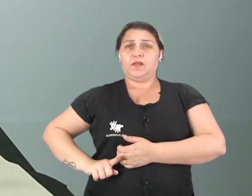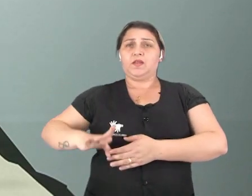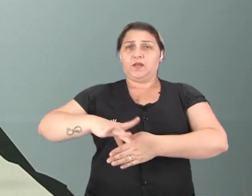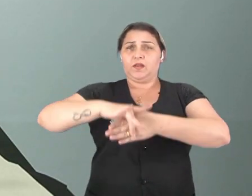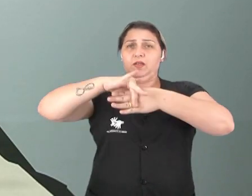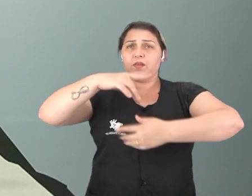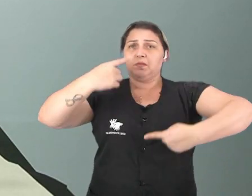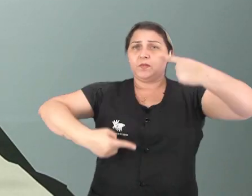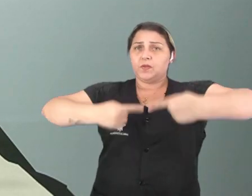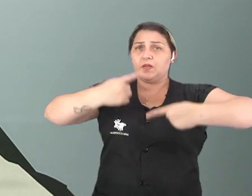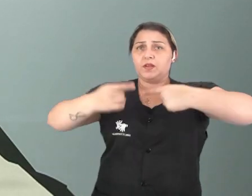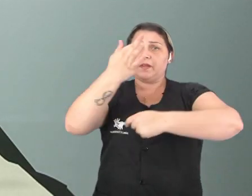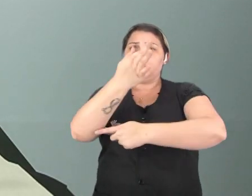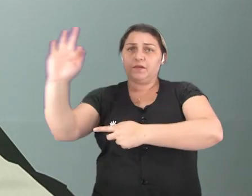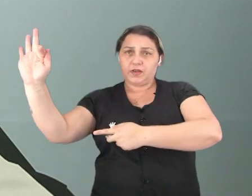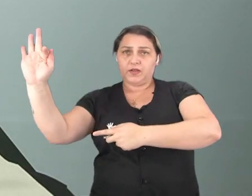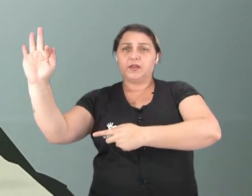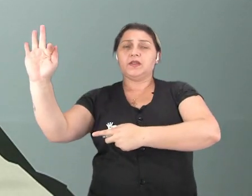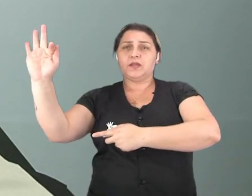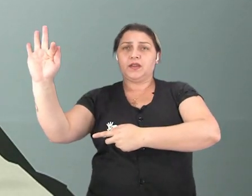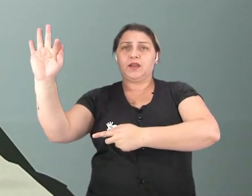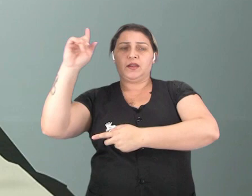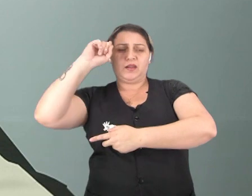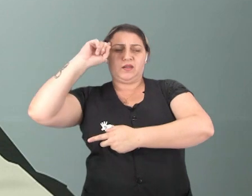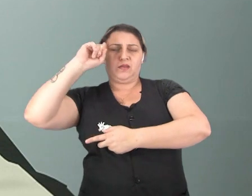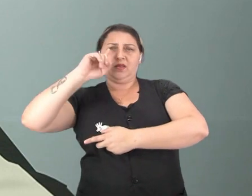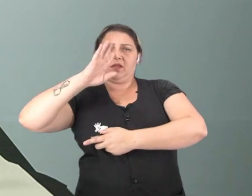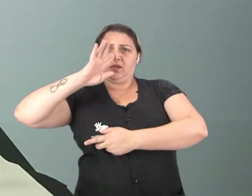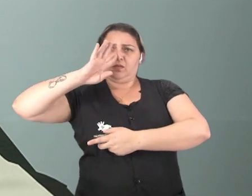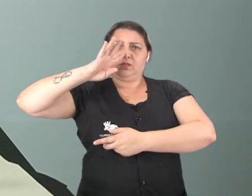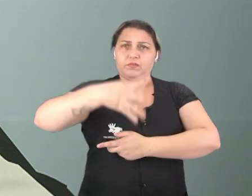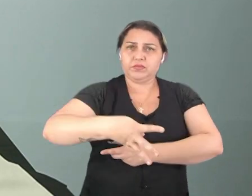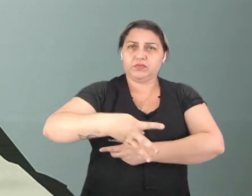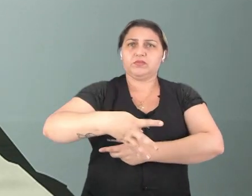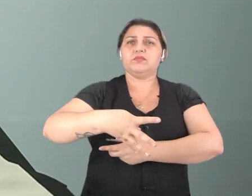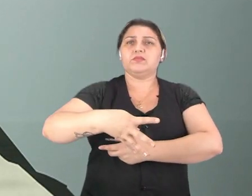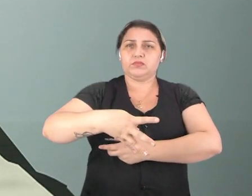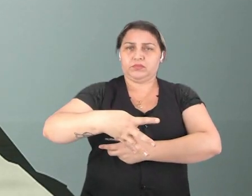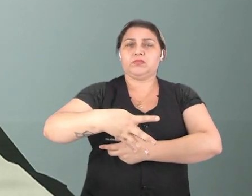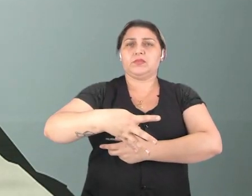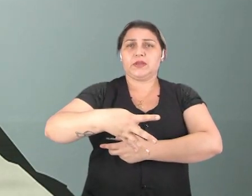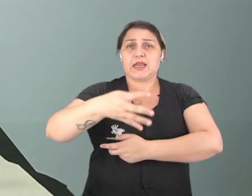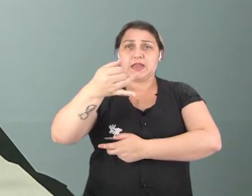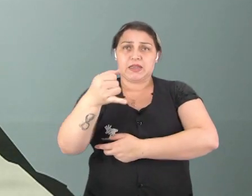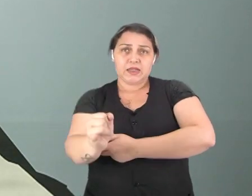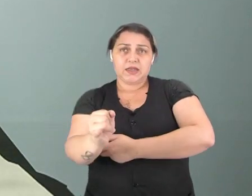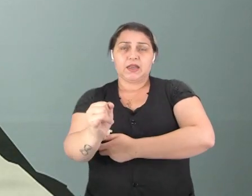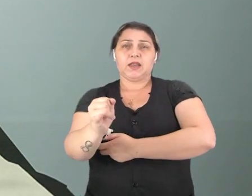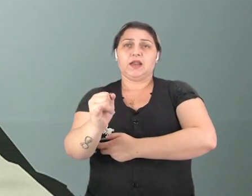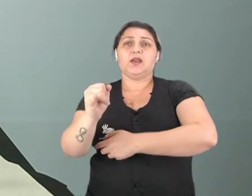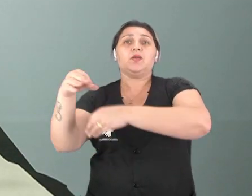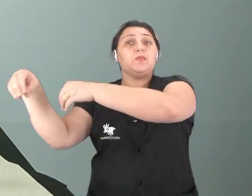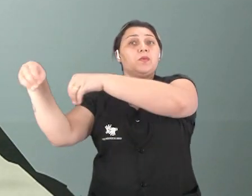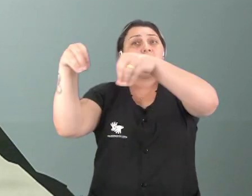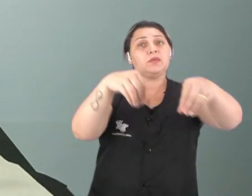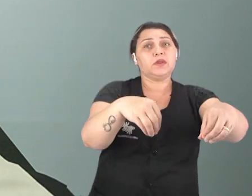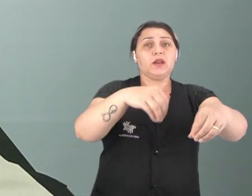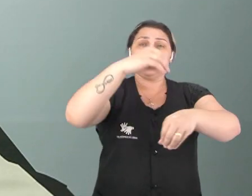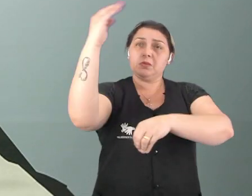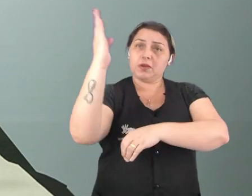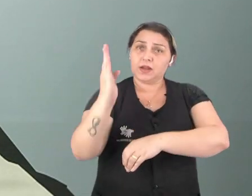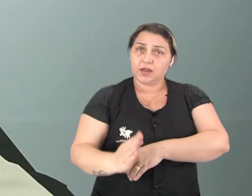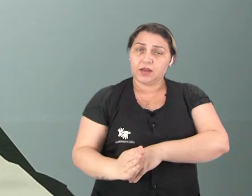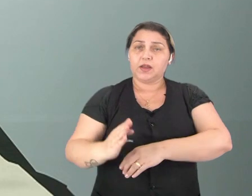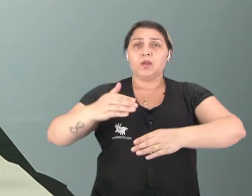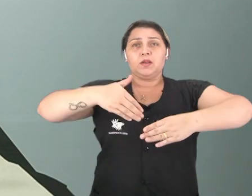liderança política da França. Então, estava sendo ameaçado, caso ele não viesse para cá, né,